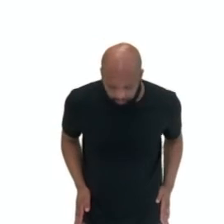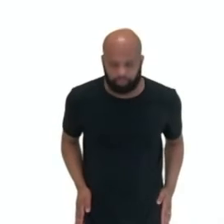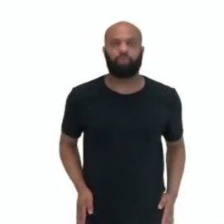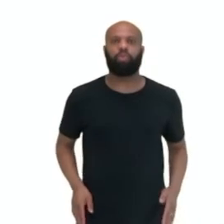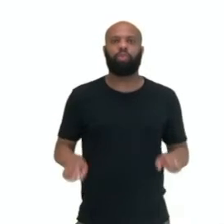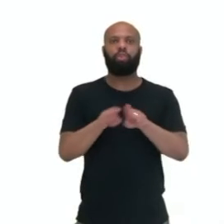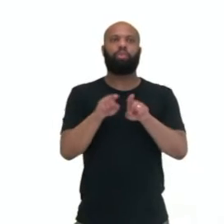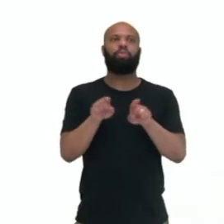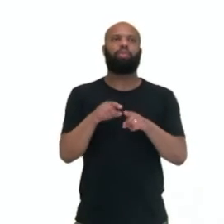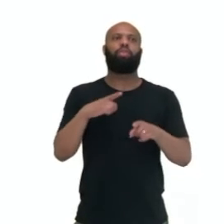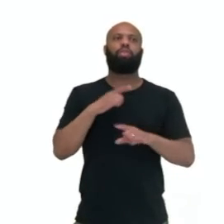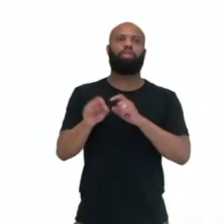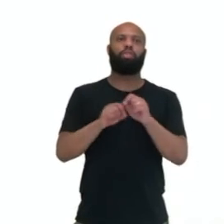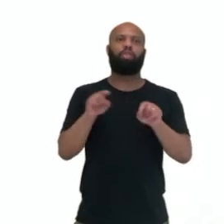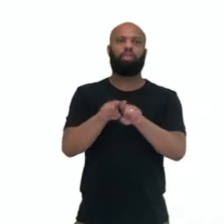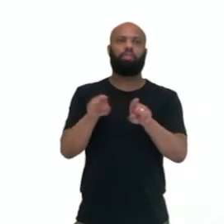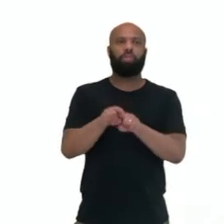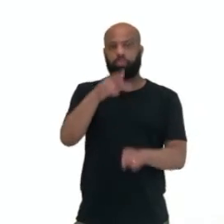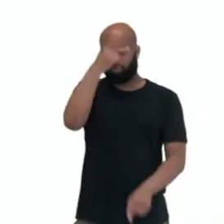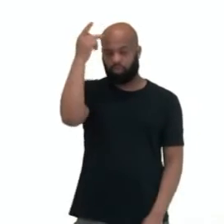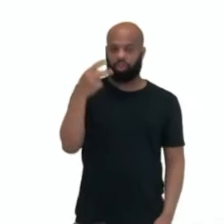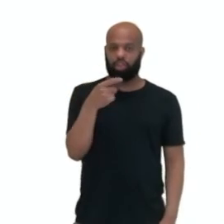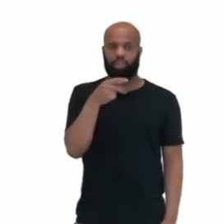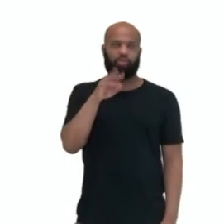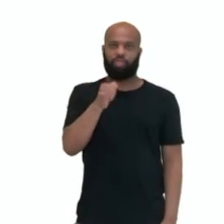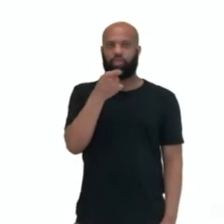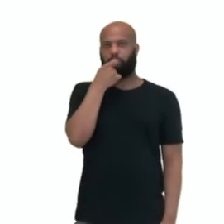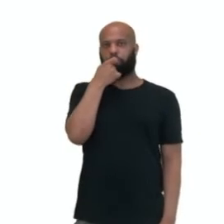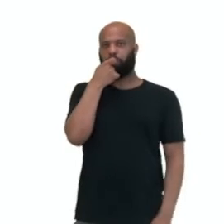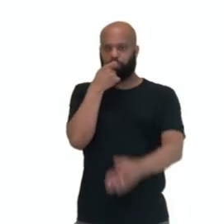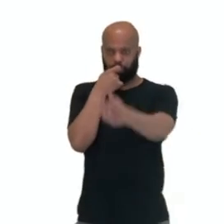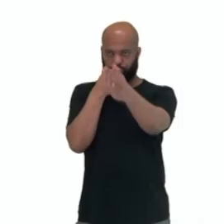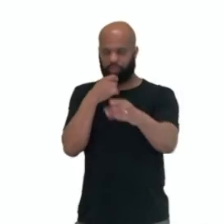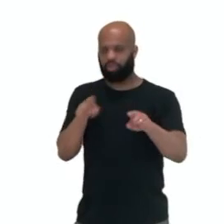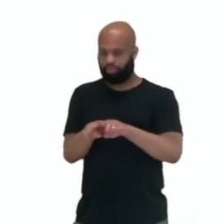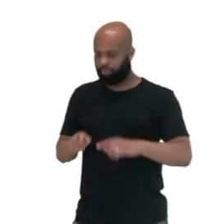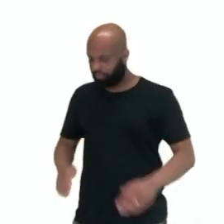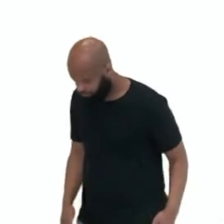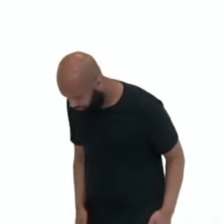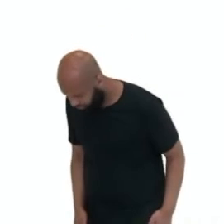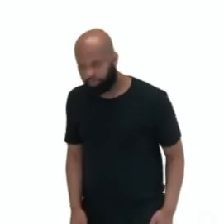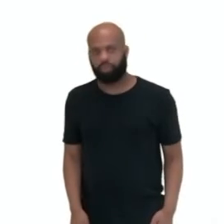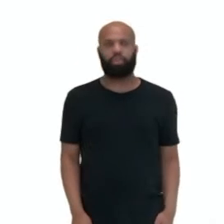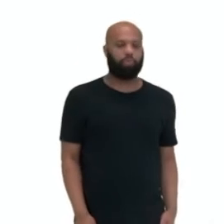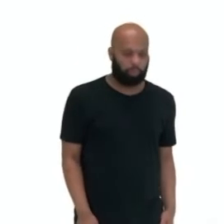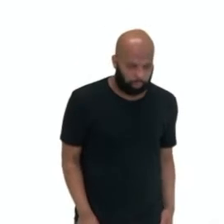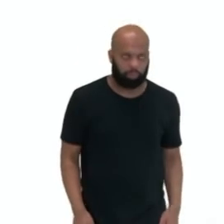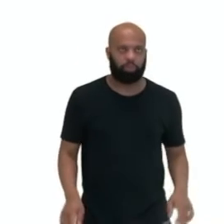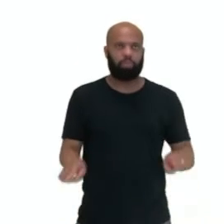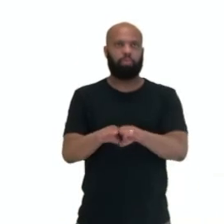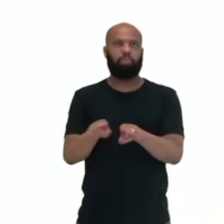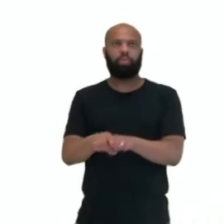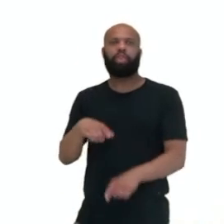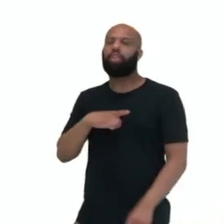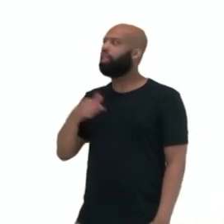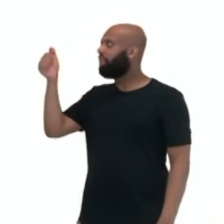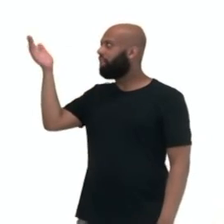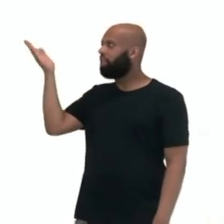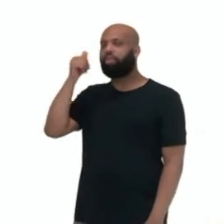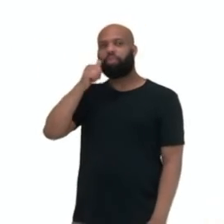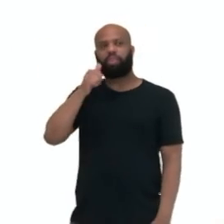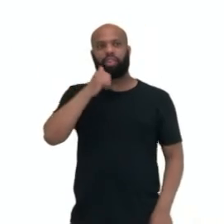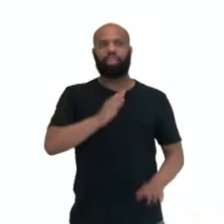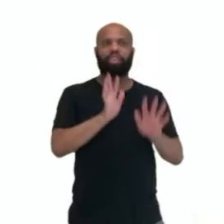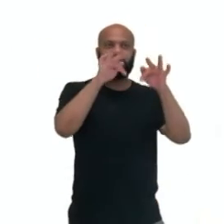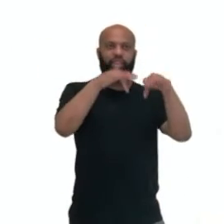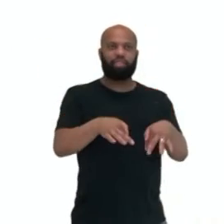além de saudar também o árbitro. Então eles fazem a saudação e depois saudam o árbitro. Né? As menininhas ali estão encerrando a luta, olha que